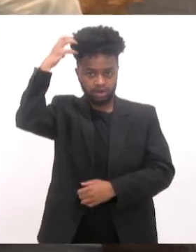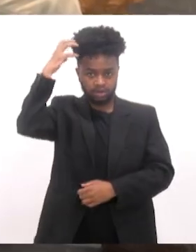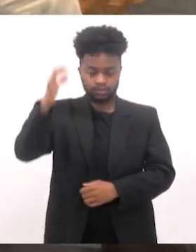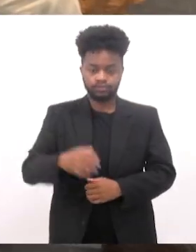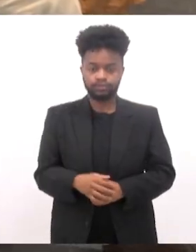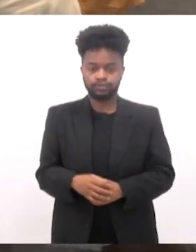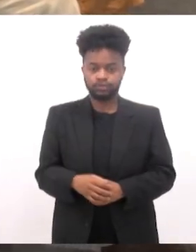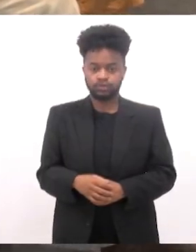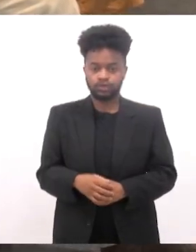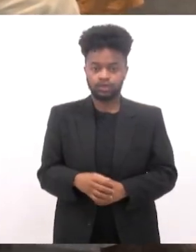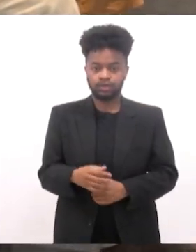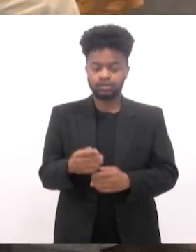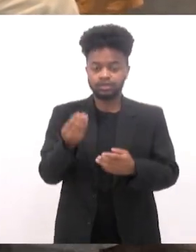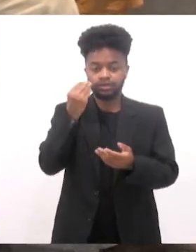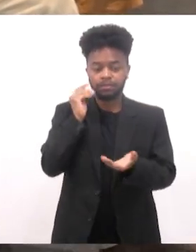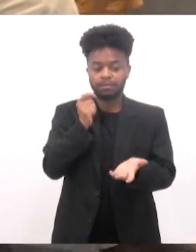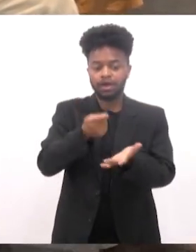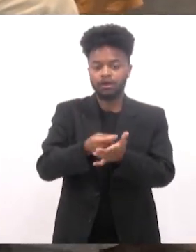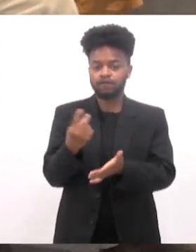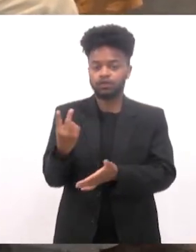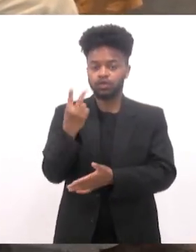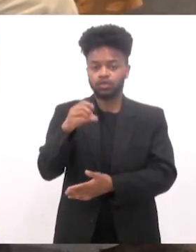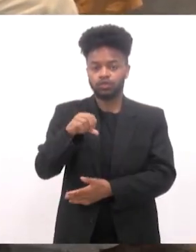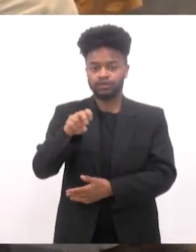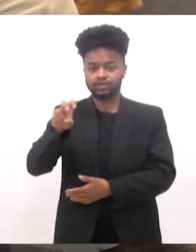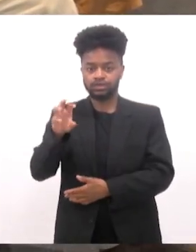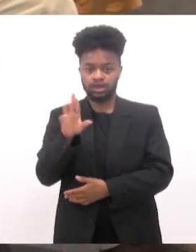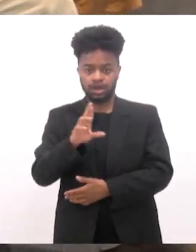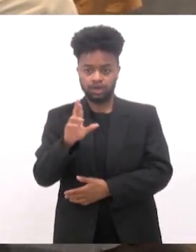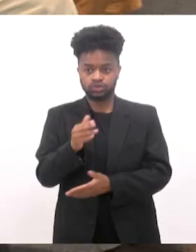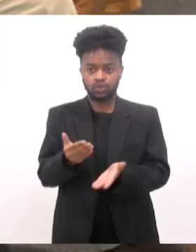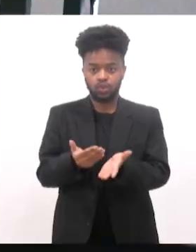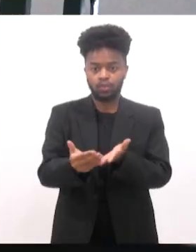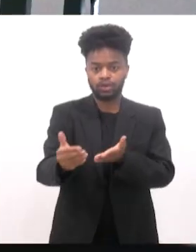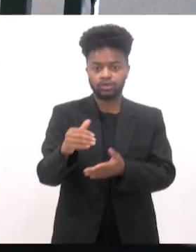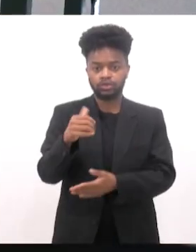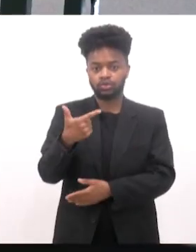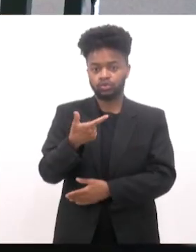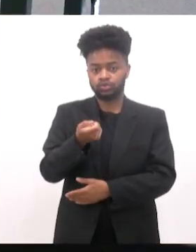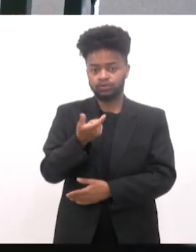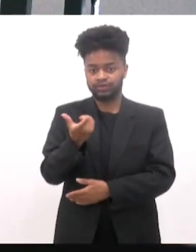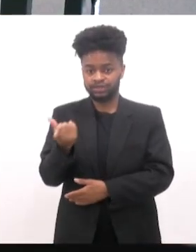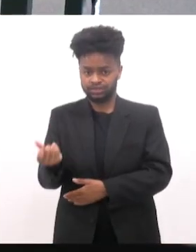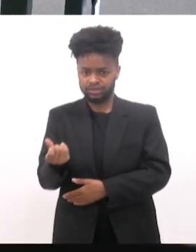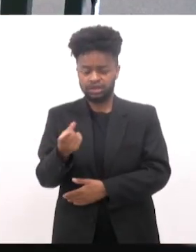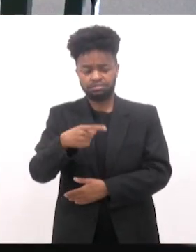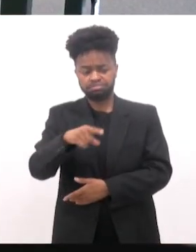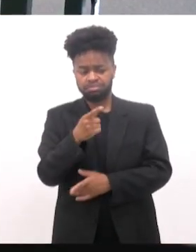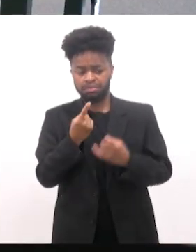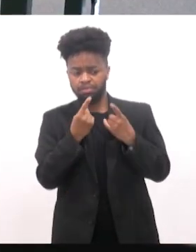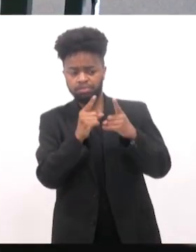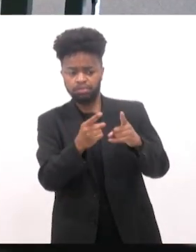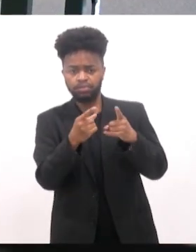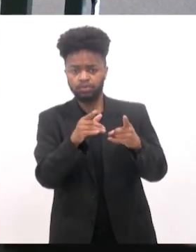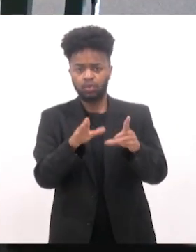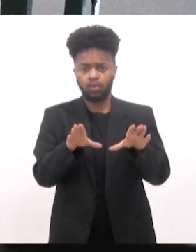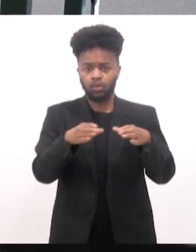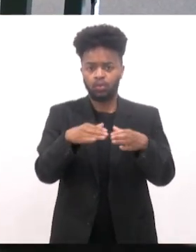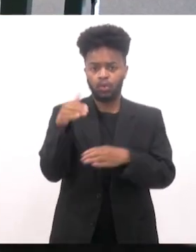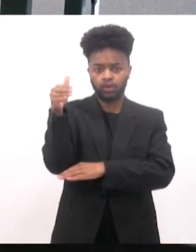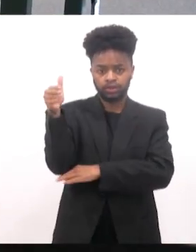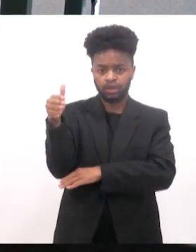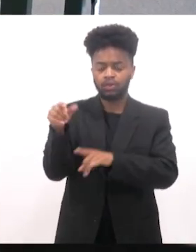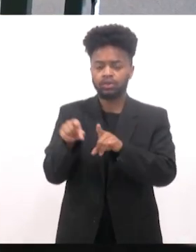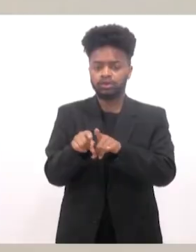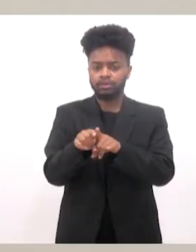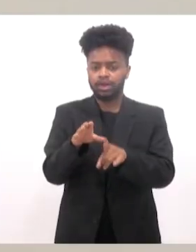cobrança da taxa de R$ 95, que entra em vigor em 2026, foi duramente criticada pelo setor de hotéis e pousadas